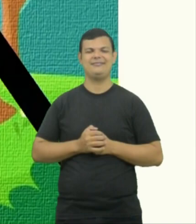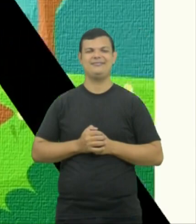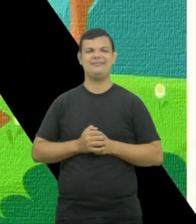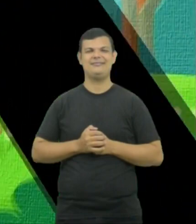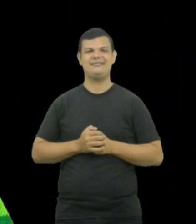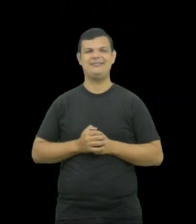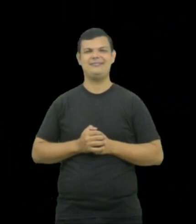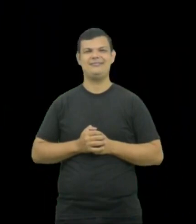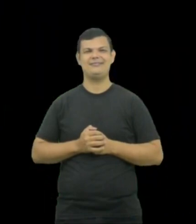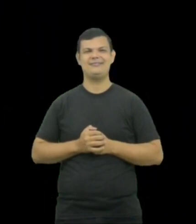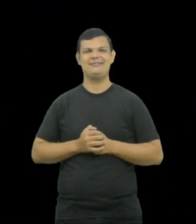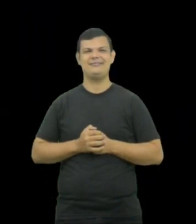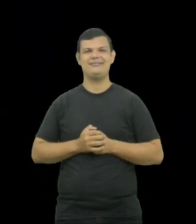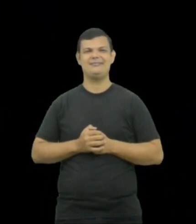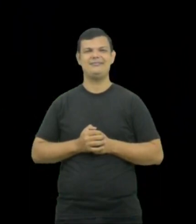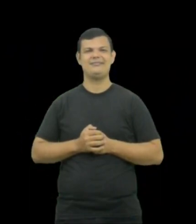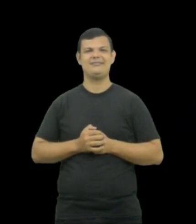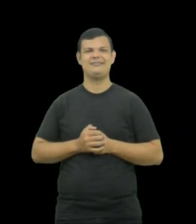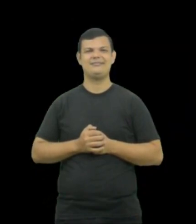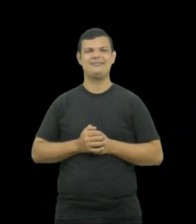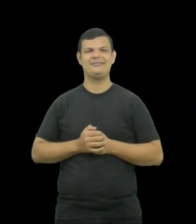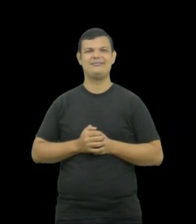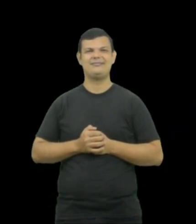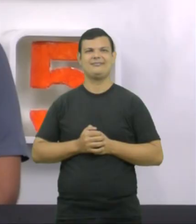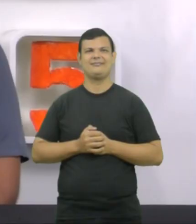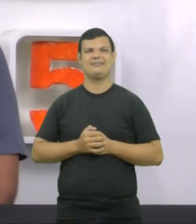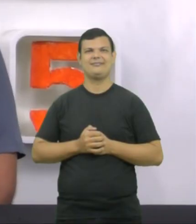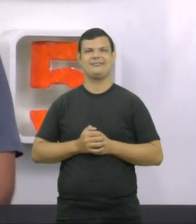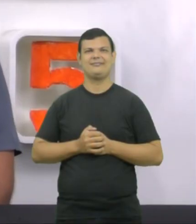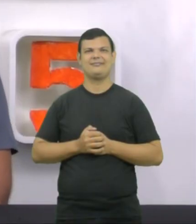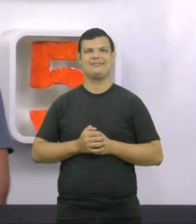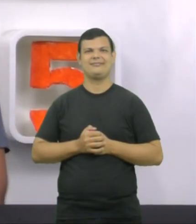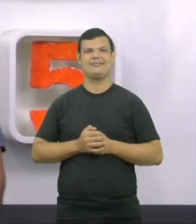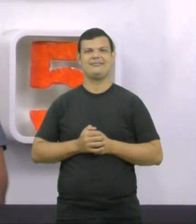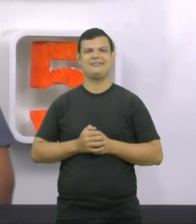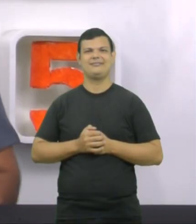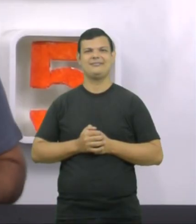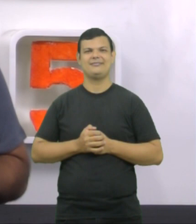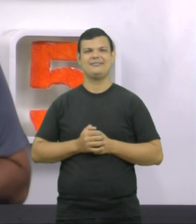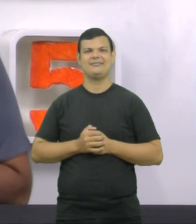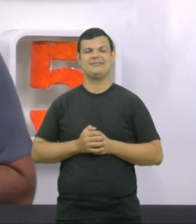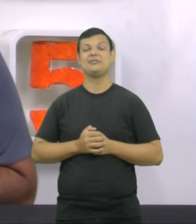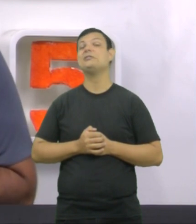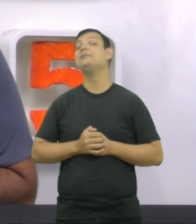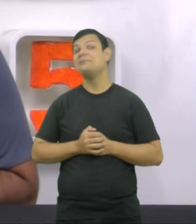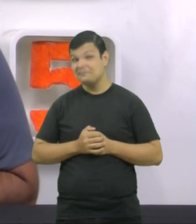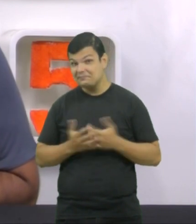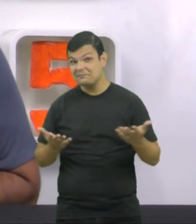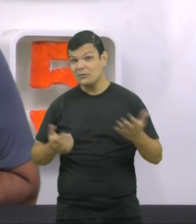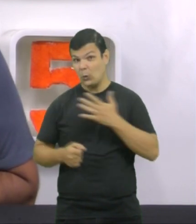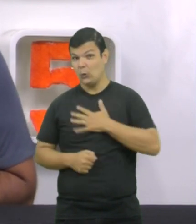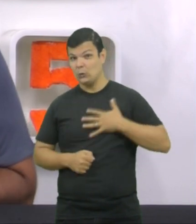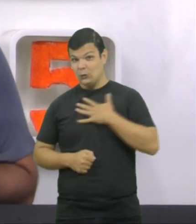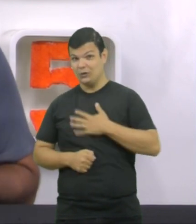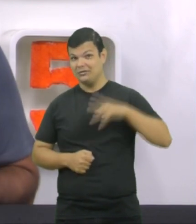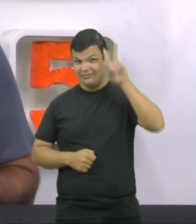De Heloísa Prieto, Companhia das Letrinhas, do livro Lá Vem História.